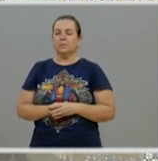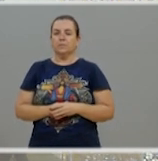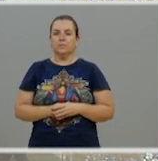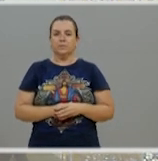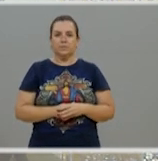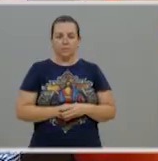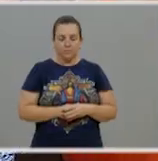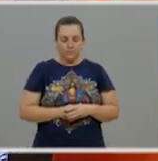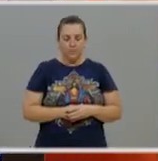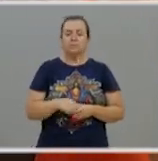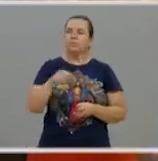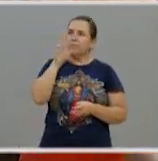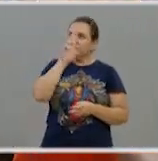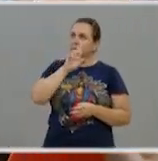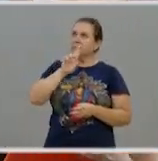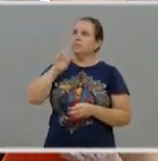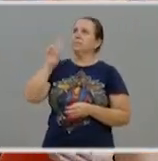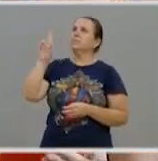nós.